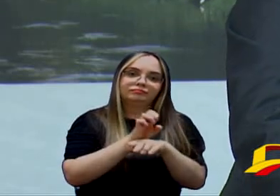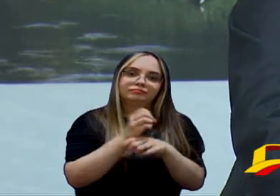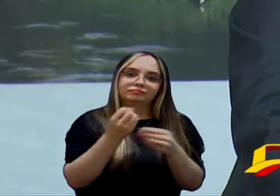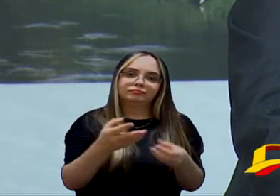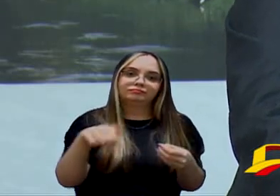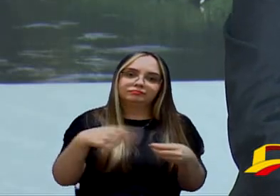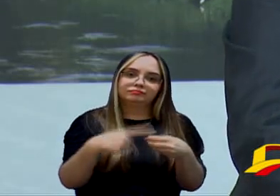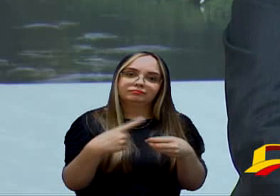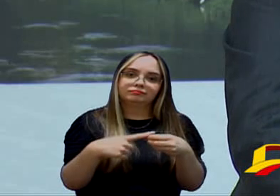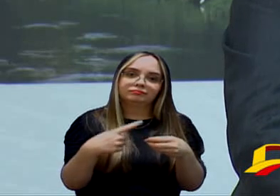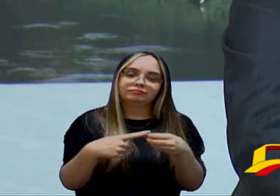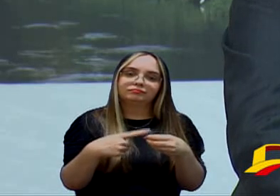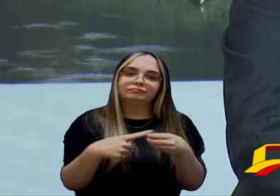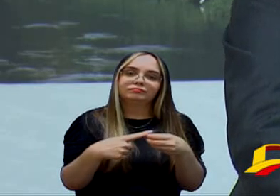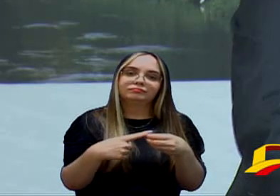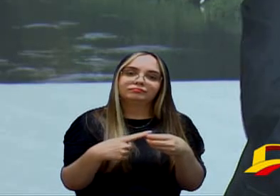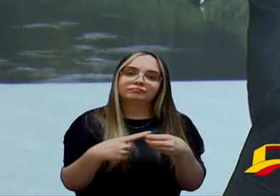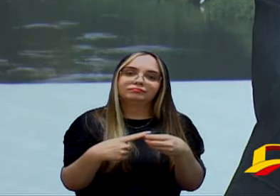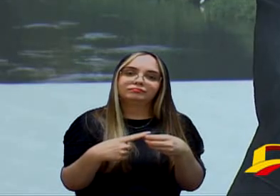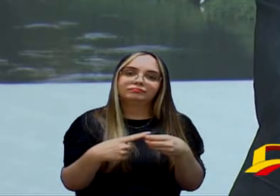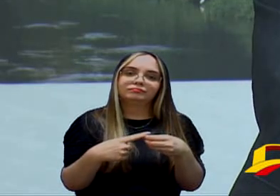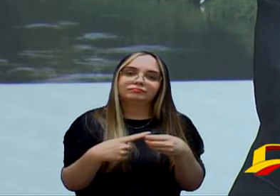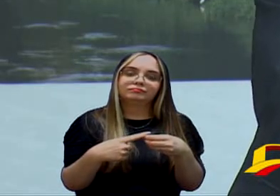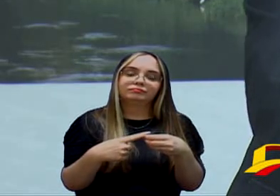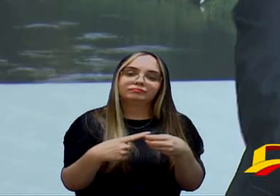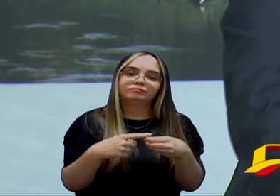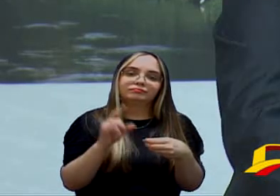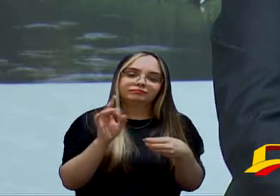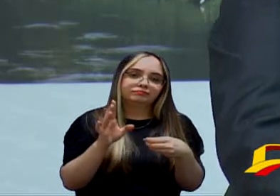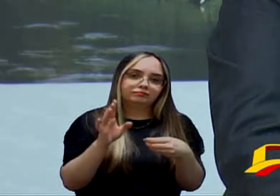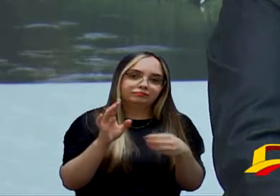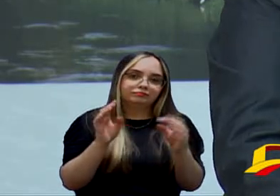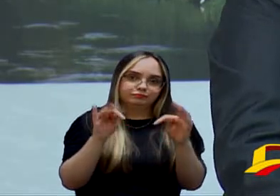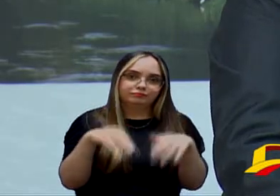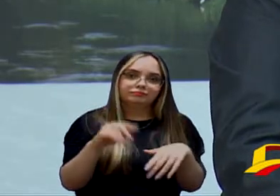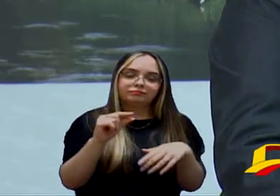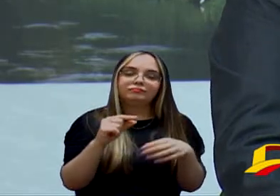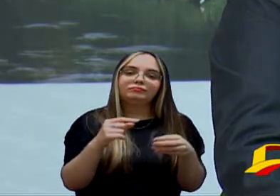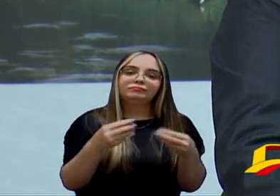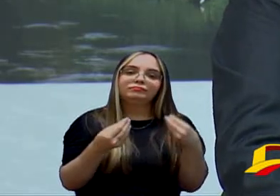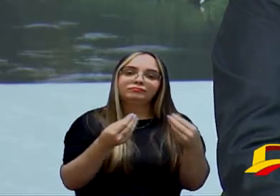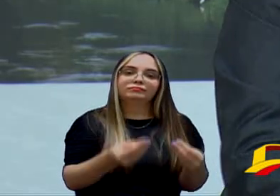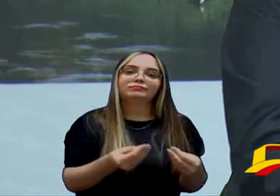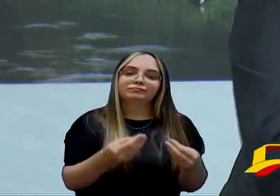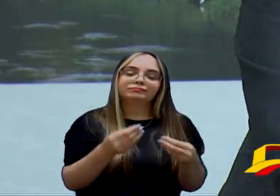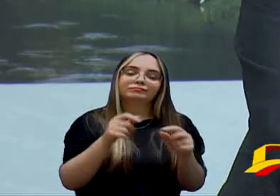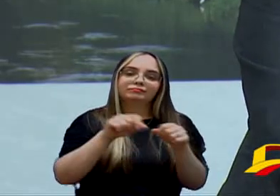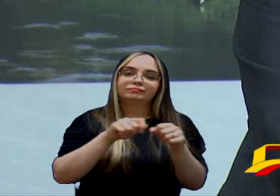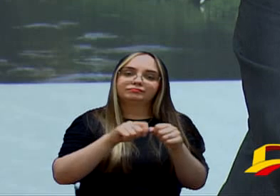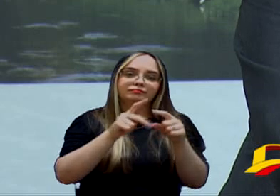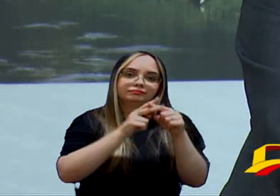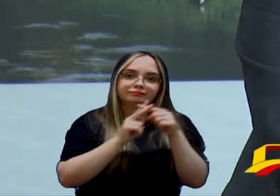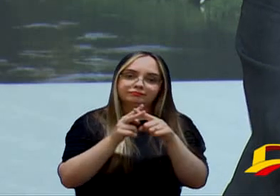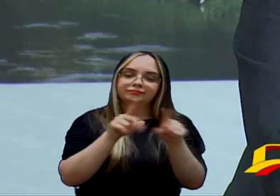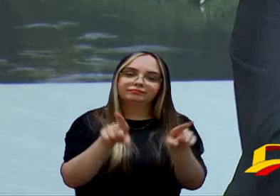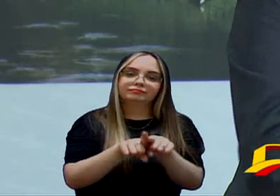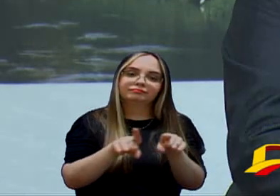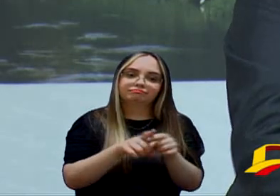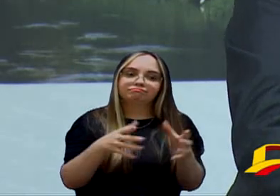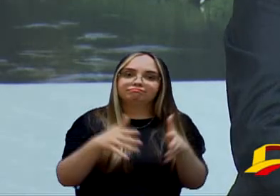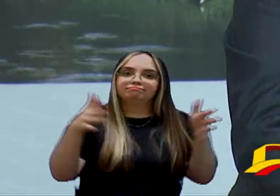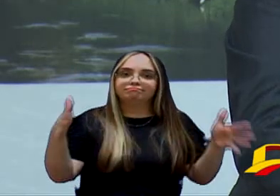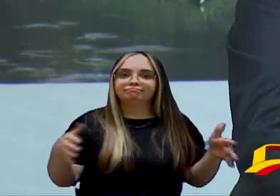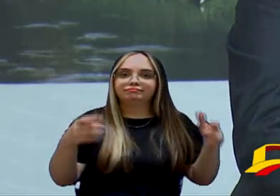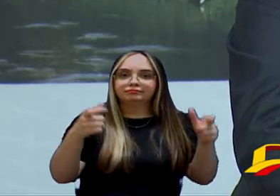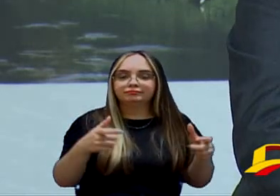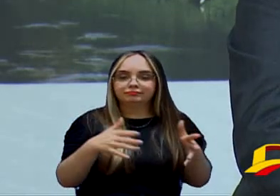o município para uma só finalizando aqui Presidente para essa reforma e também aumentar